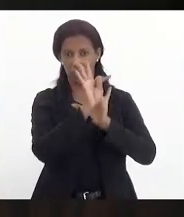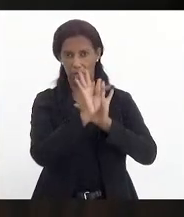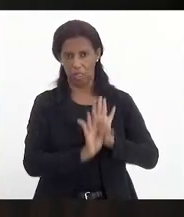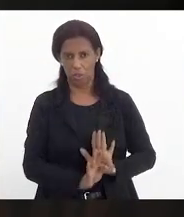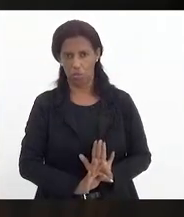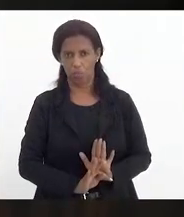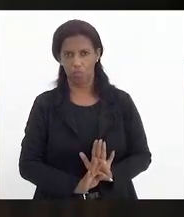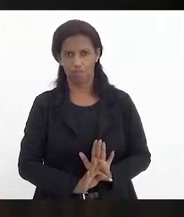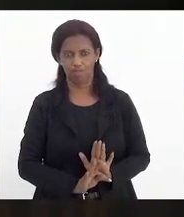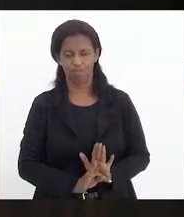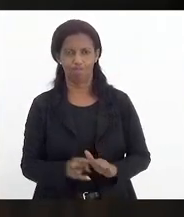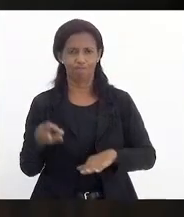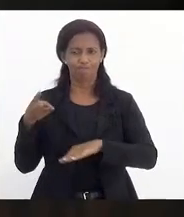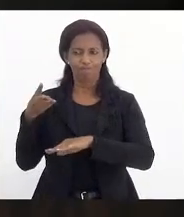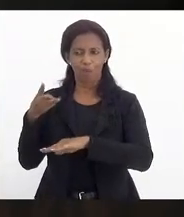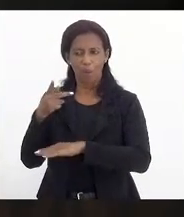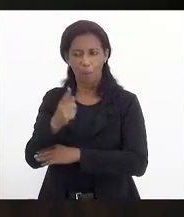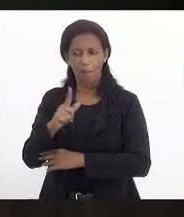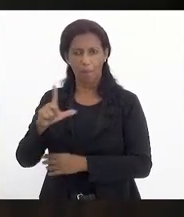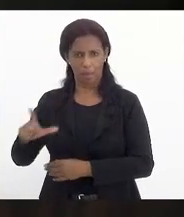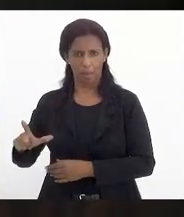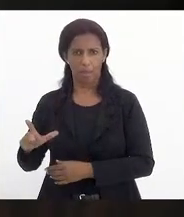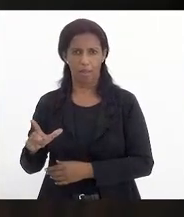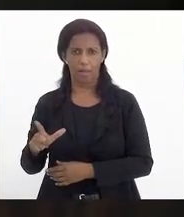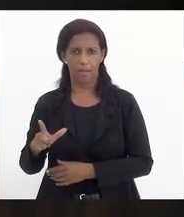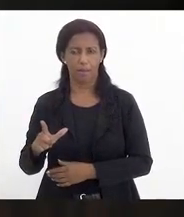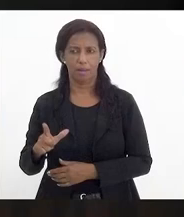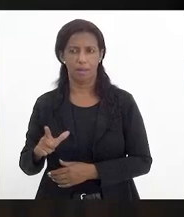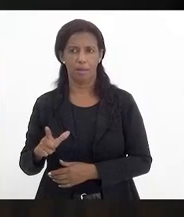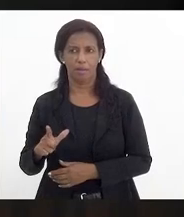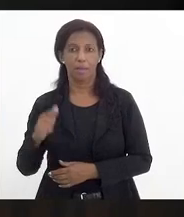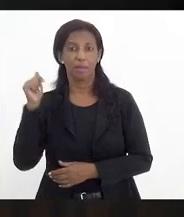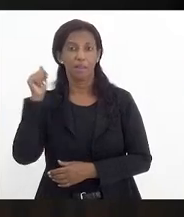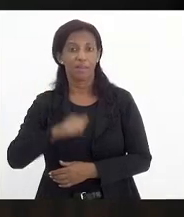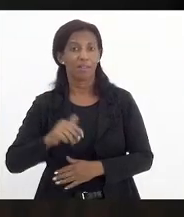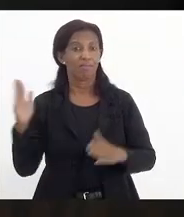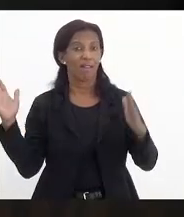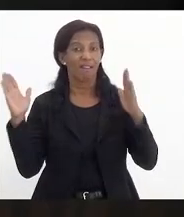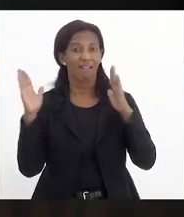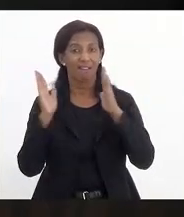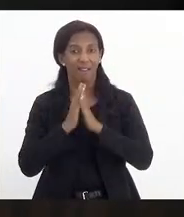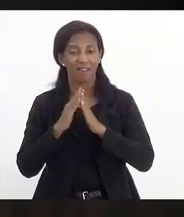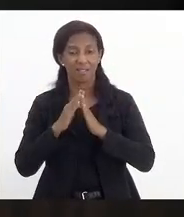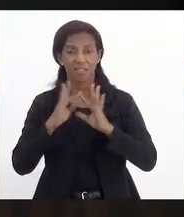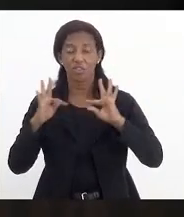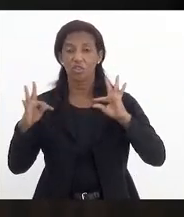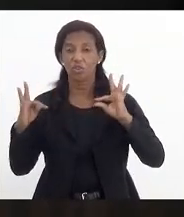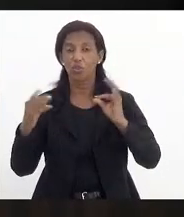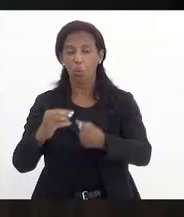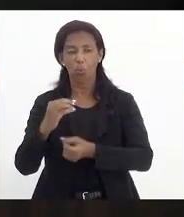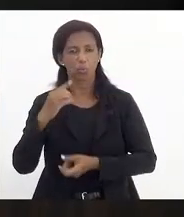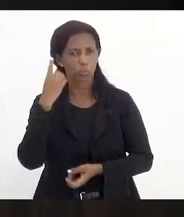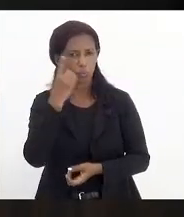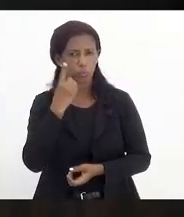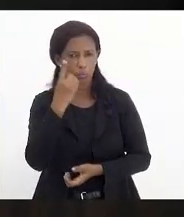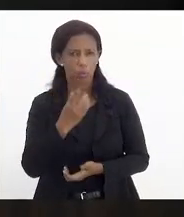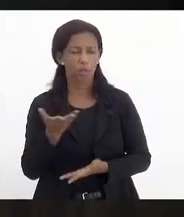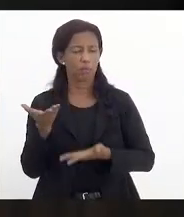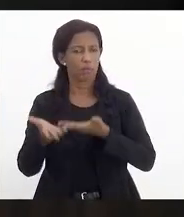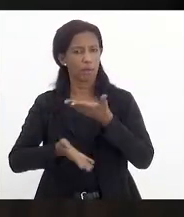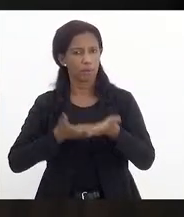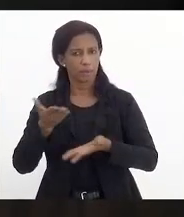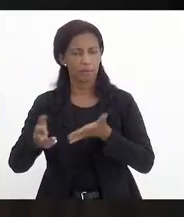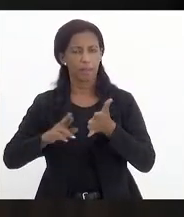relação ao PL que será de autoria da casa, de todos os parlamentares, que vai tratar